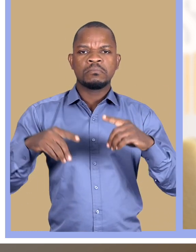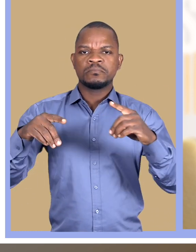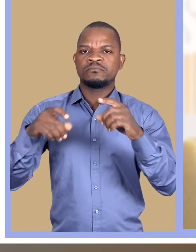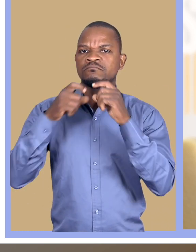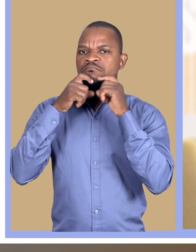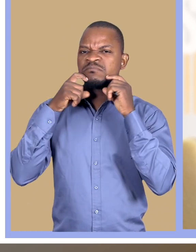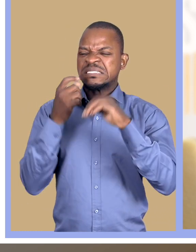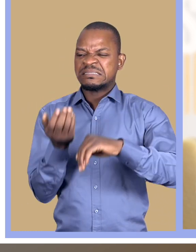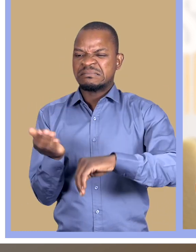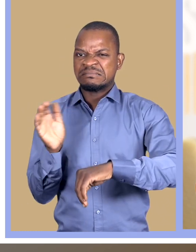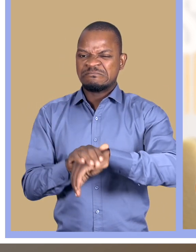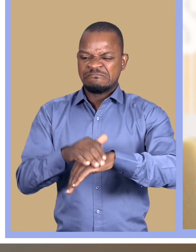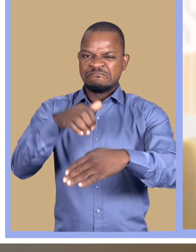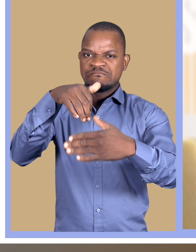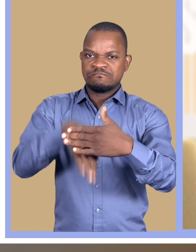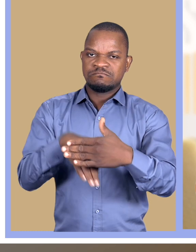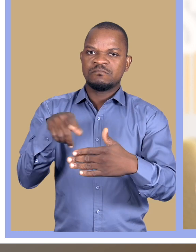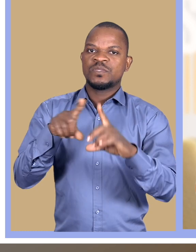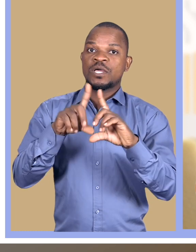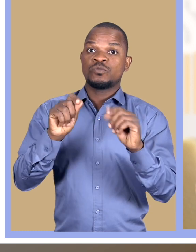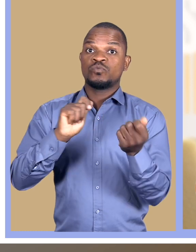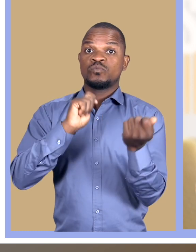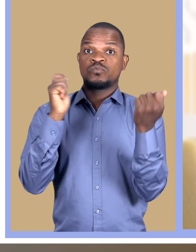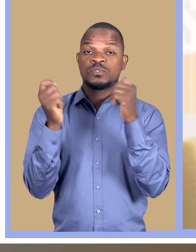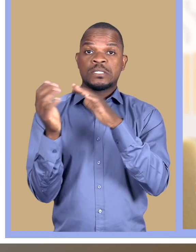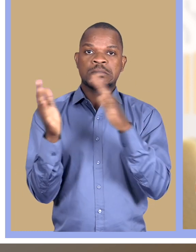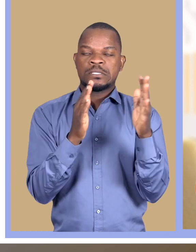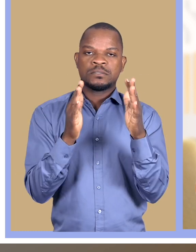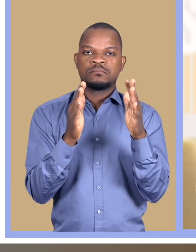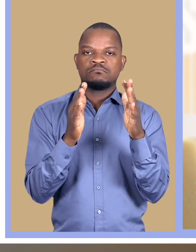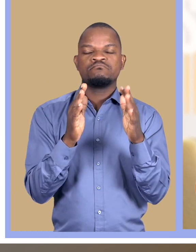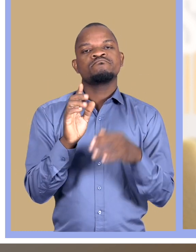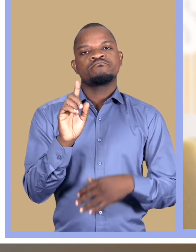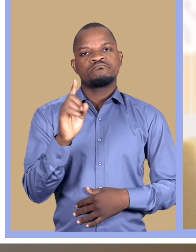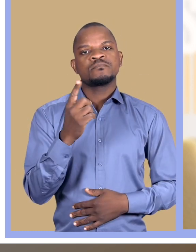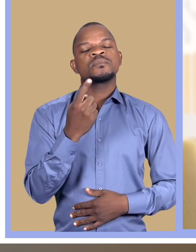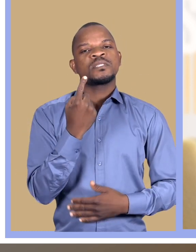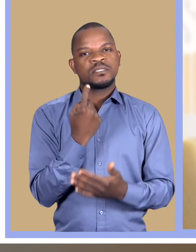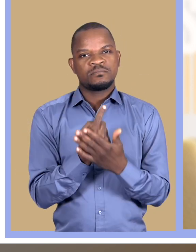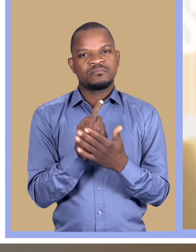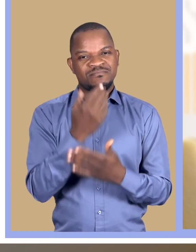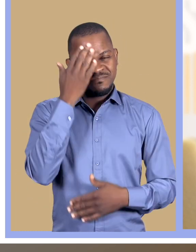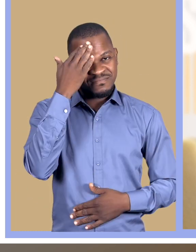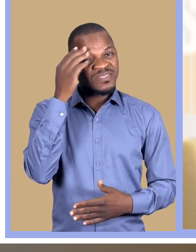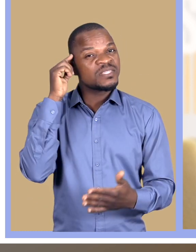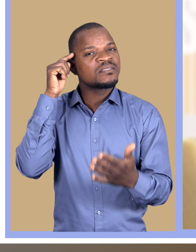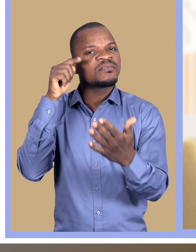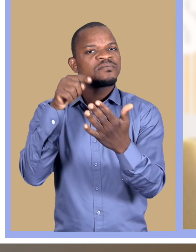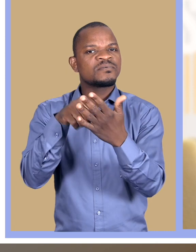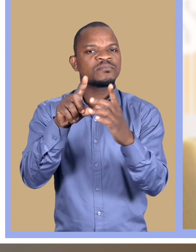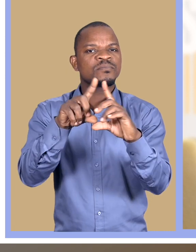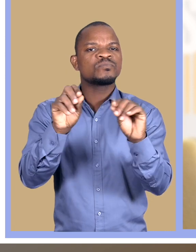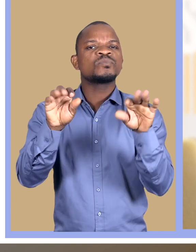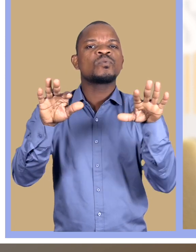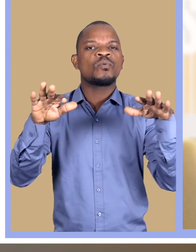preparada ou sabe lidar com este conceito, eu acho que a primeira coisa que nós temos que entender é justamente a questão ambiental no seu todo. Como